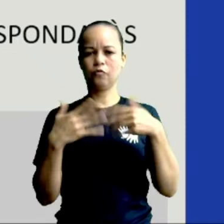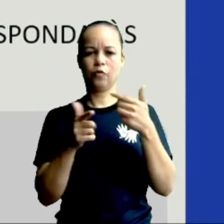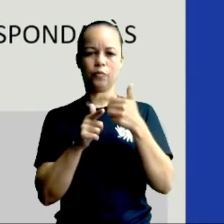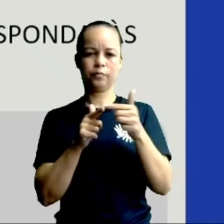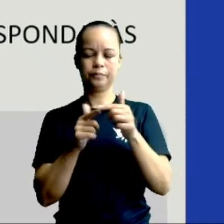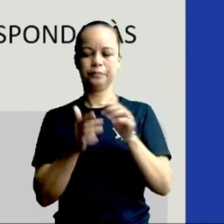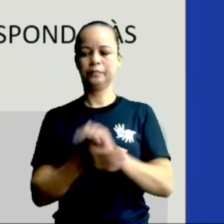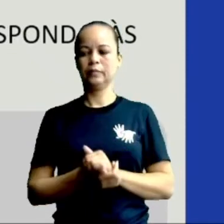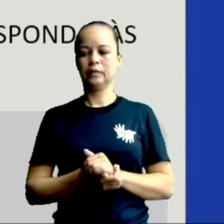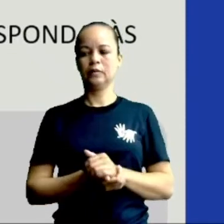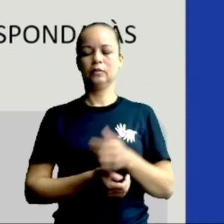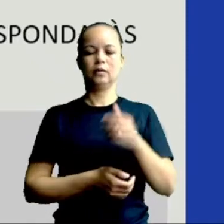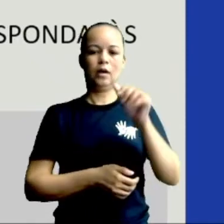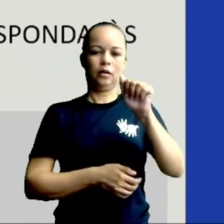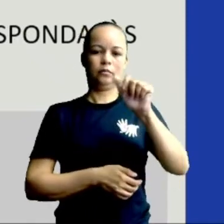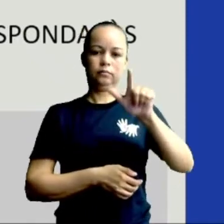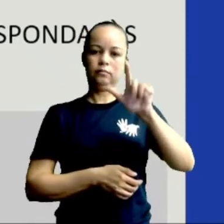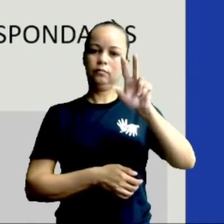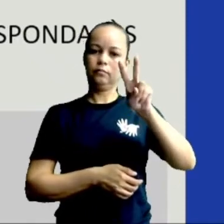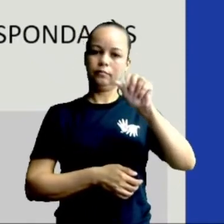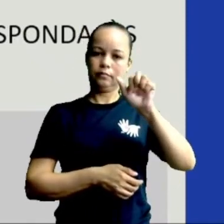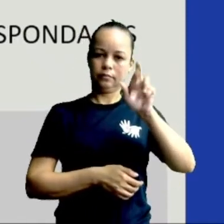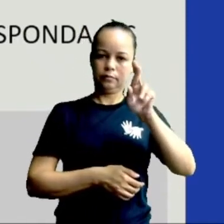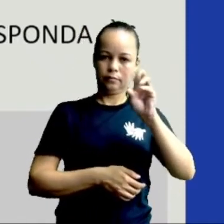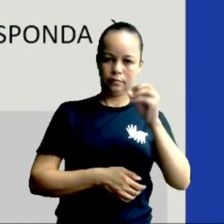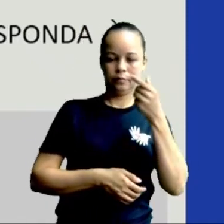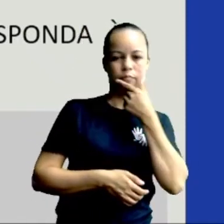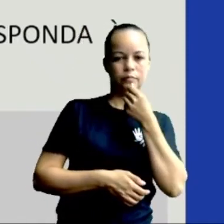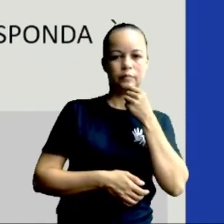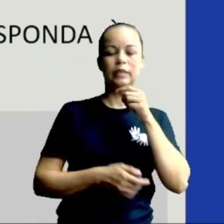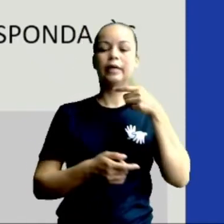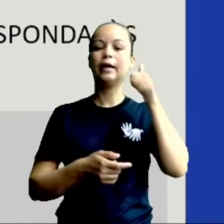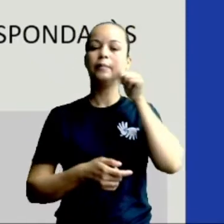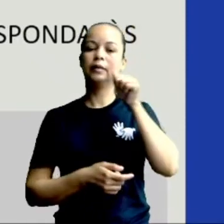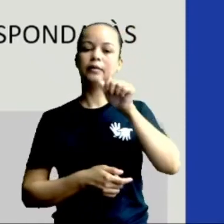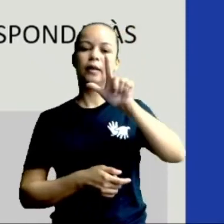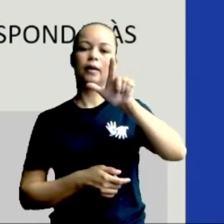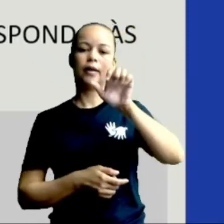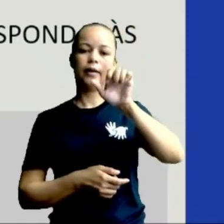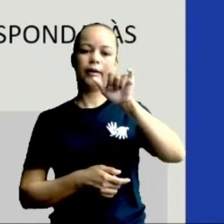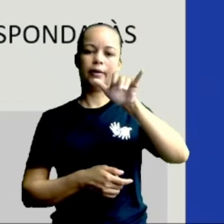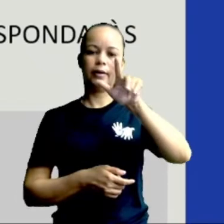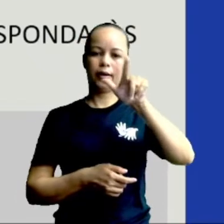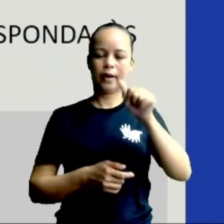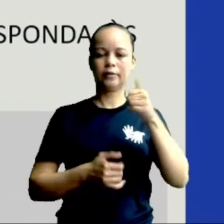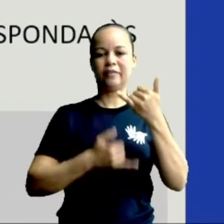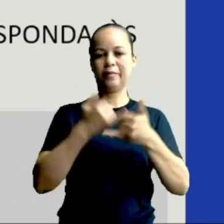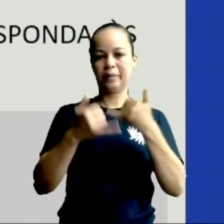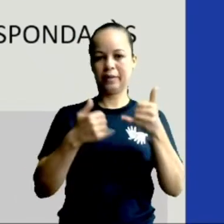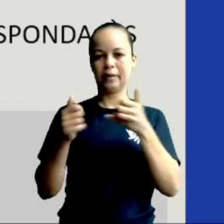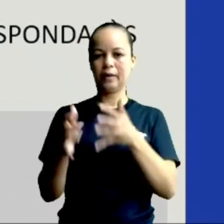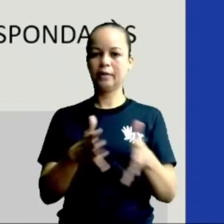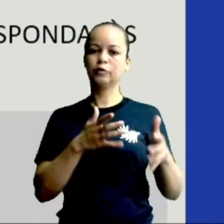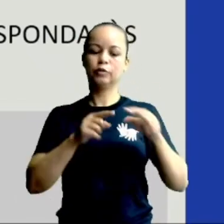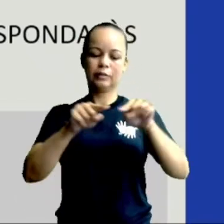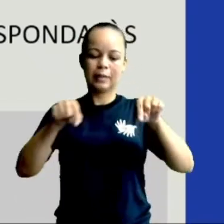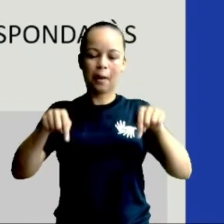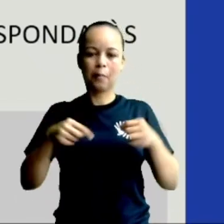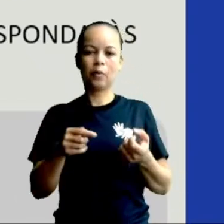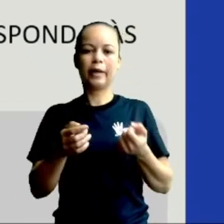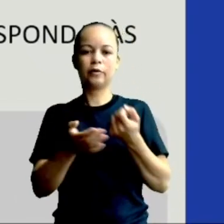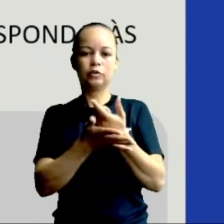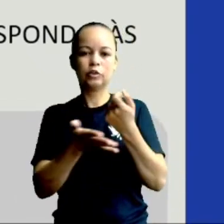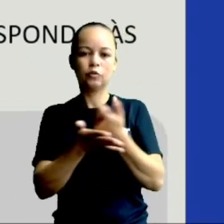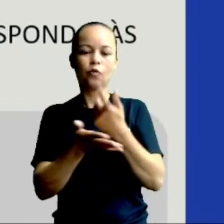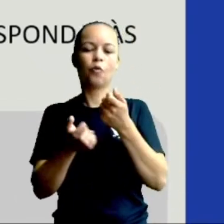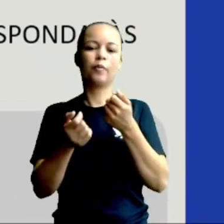problema. Álvaro e Leila estavam brincando com o jogo de tabuleiro, compra e venda, e nesse jogo, um participante fica responsável